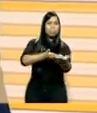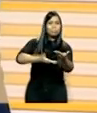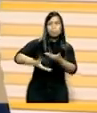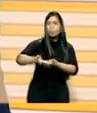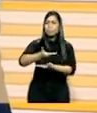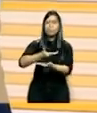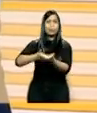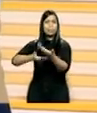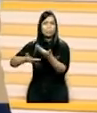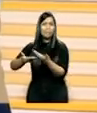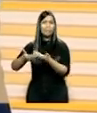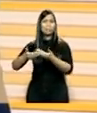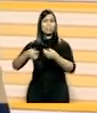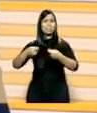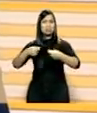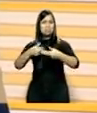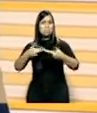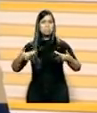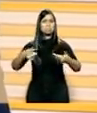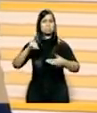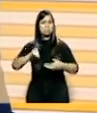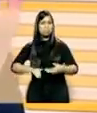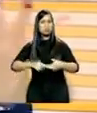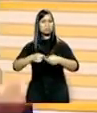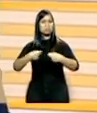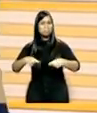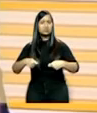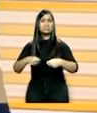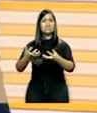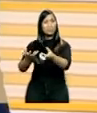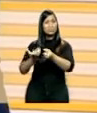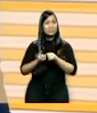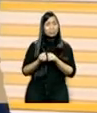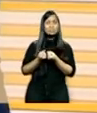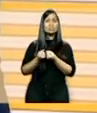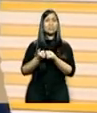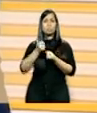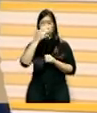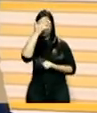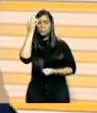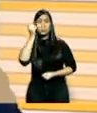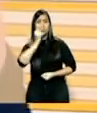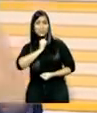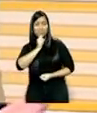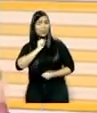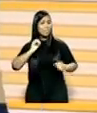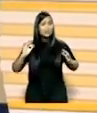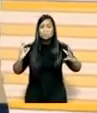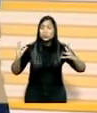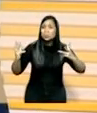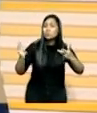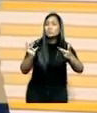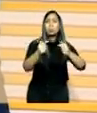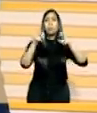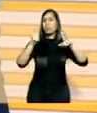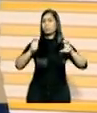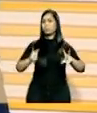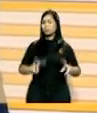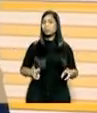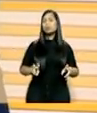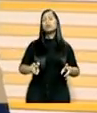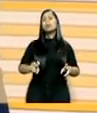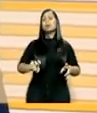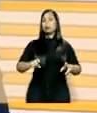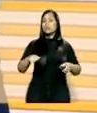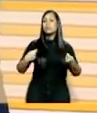crianças com necessidades especiais, aceitação do idoso, aceitação de todas as questões, a